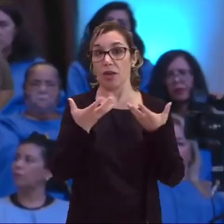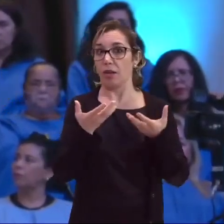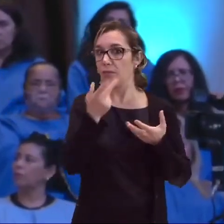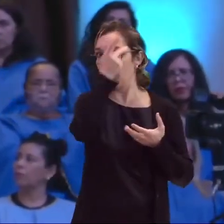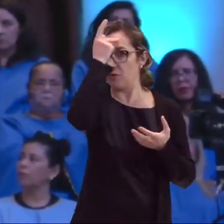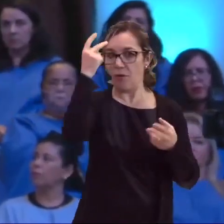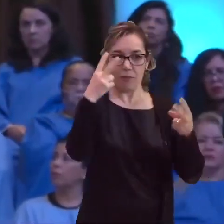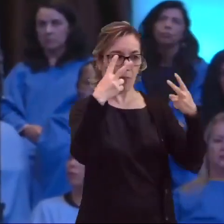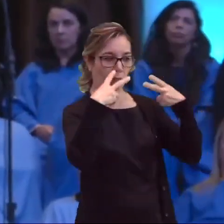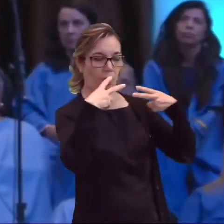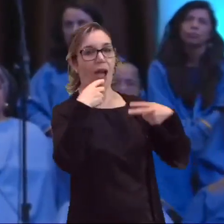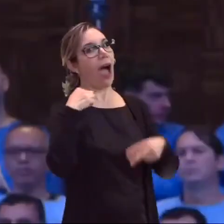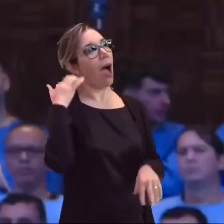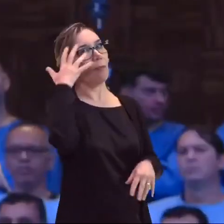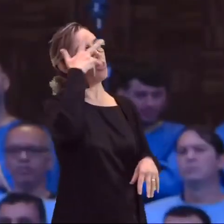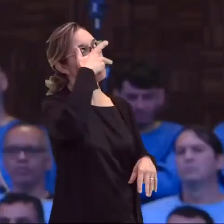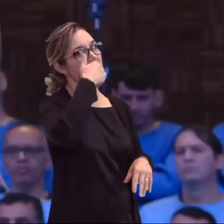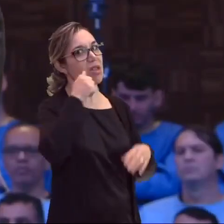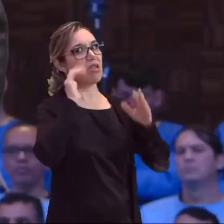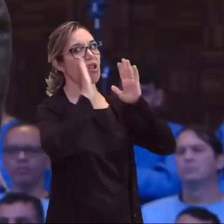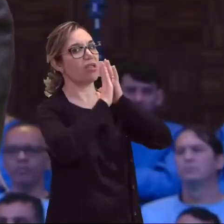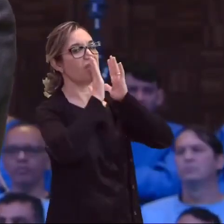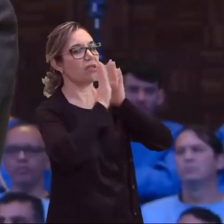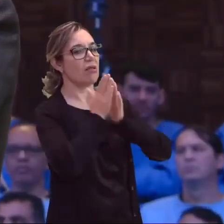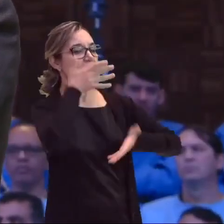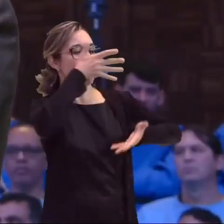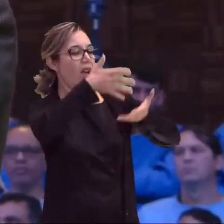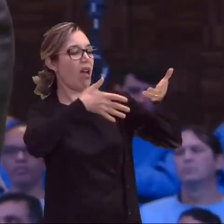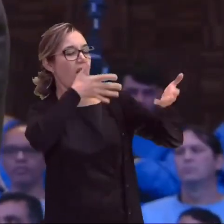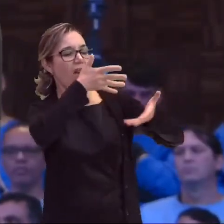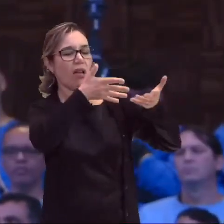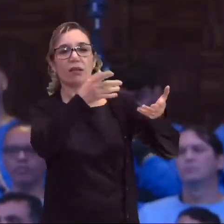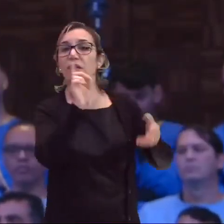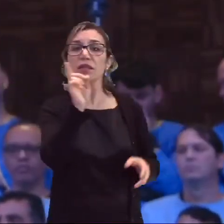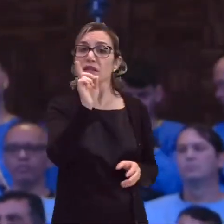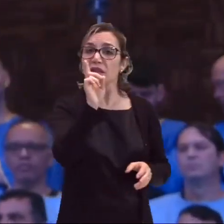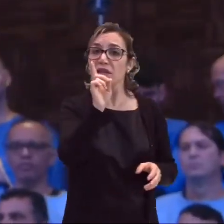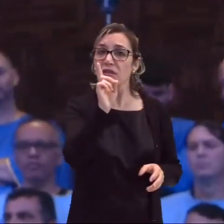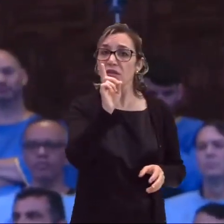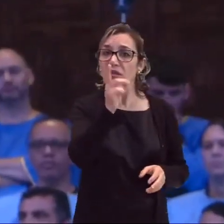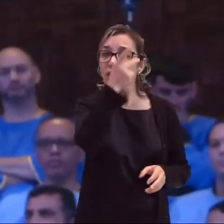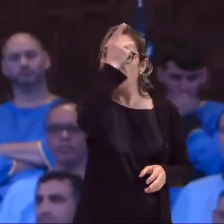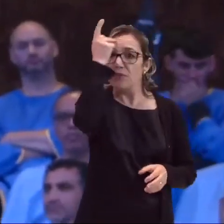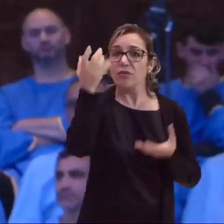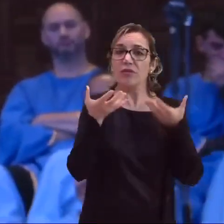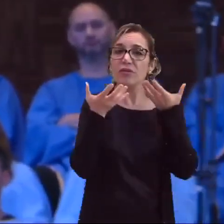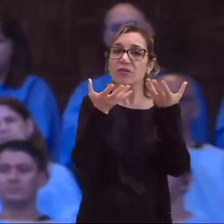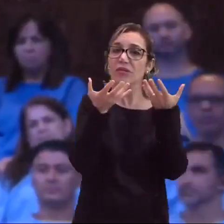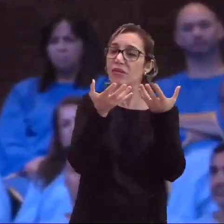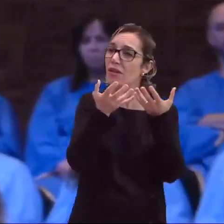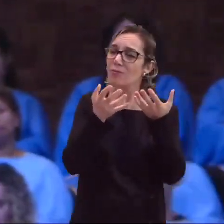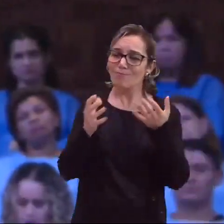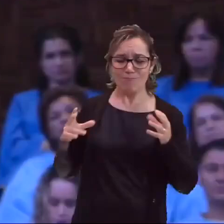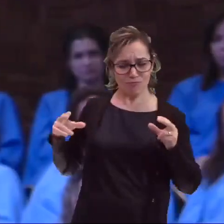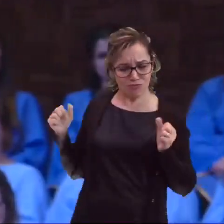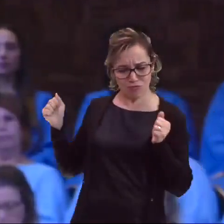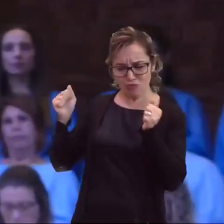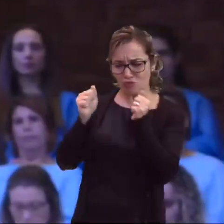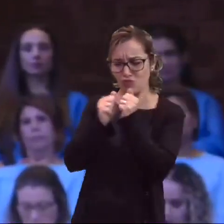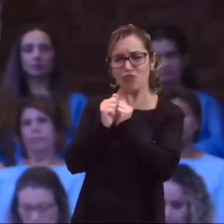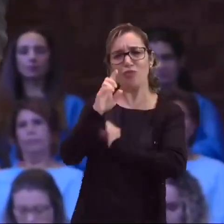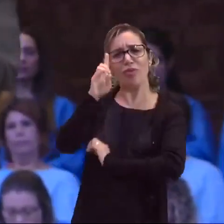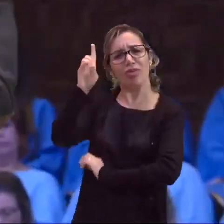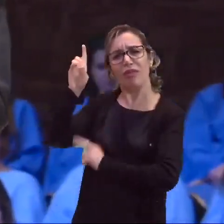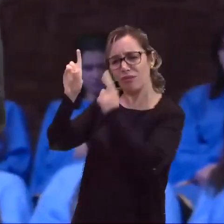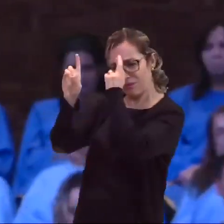ele é um bom creme Não ele tá lá buscando a presença do Senhor com todo ardor da sua alma você